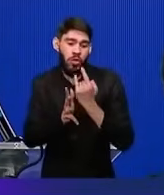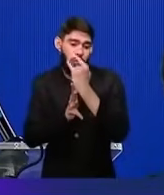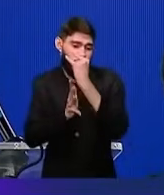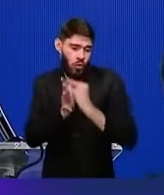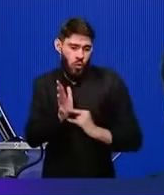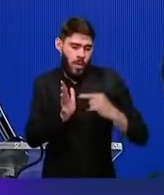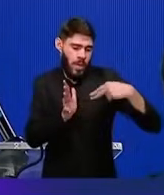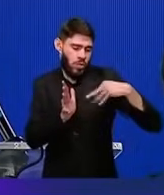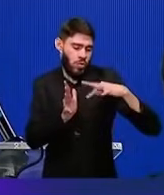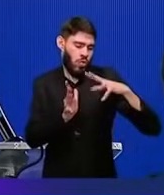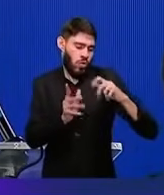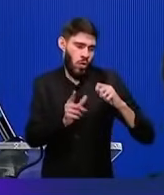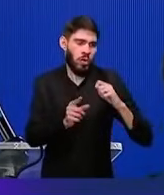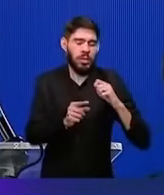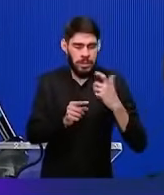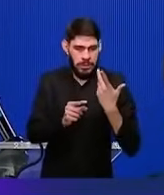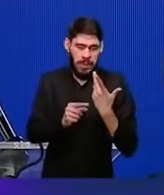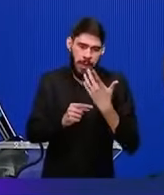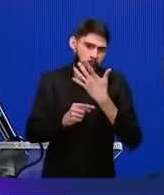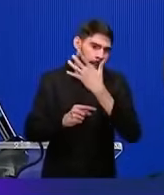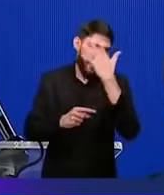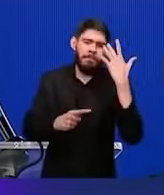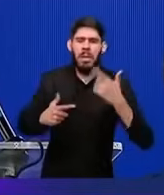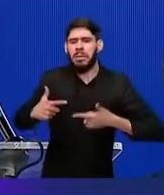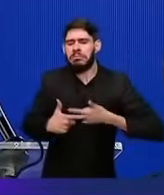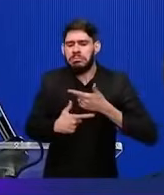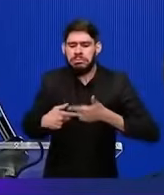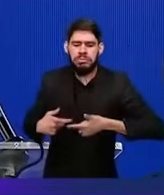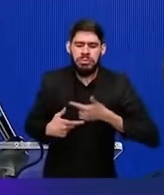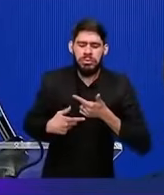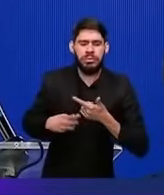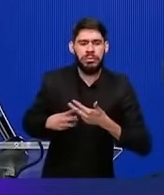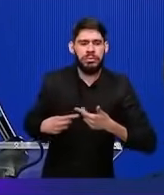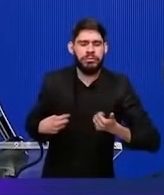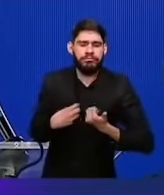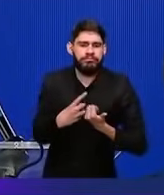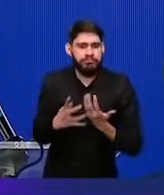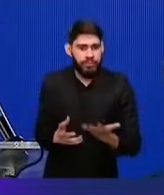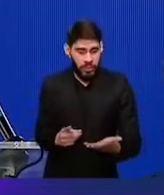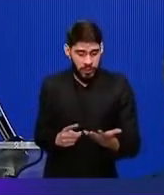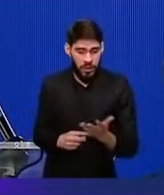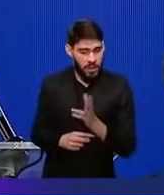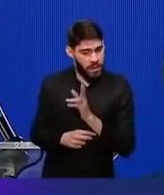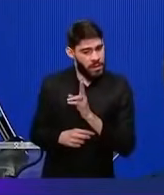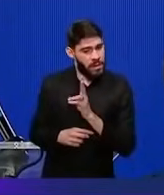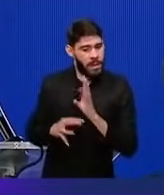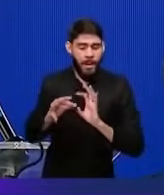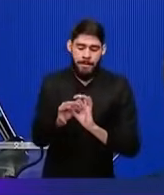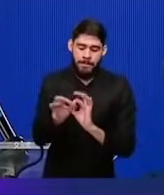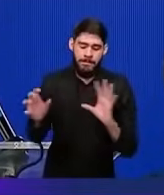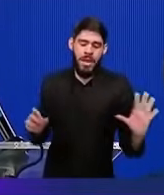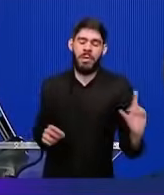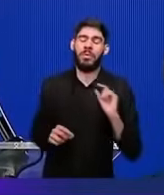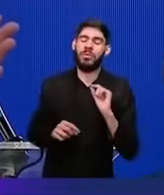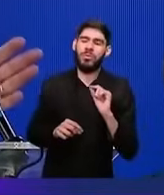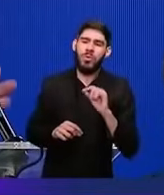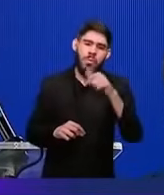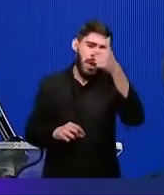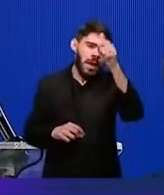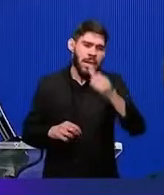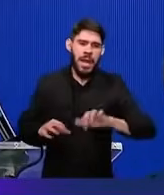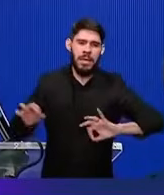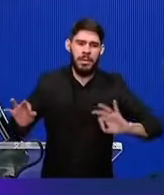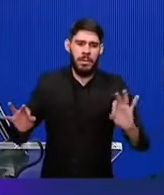prestadores de serviço e dos fornecedores de bens. Isso vai nos permitir ter uma radiografia